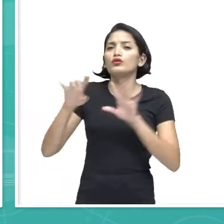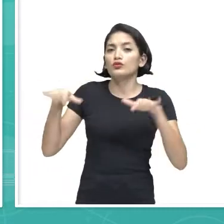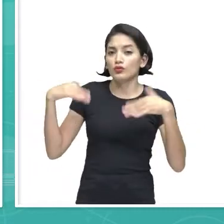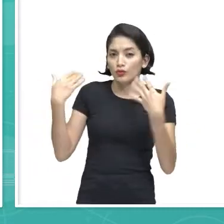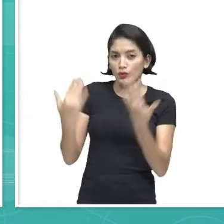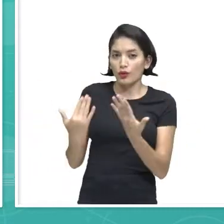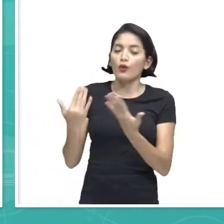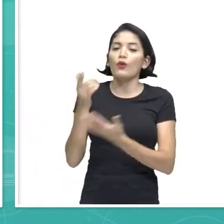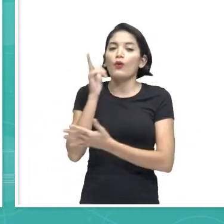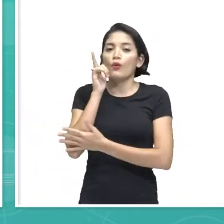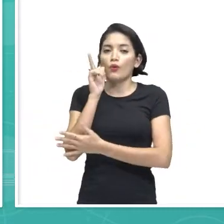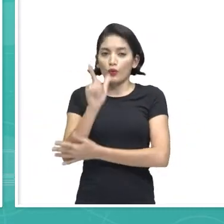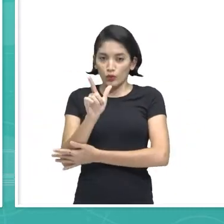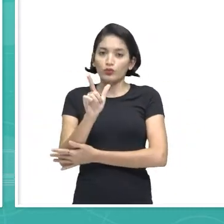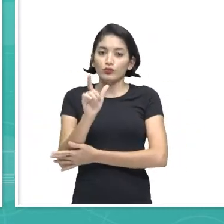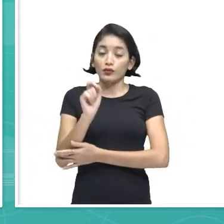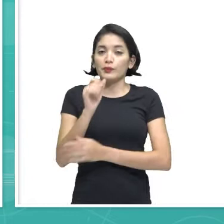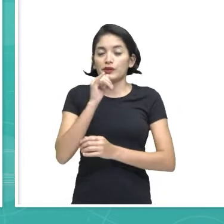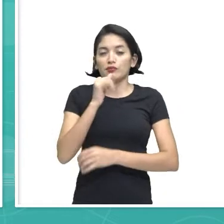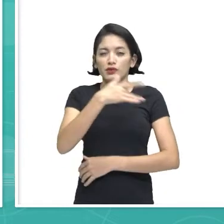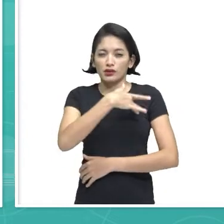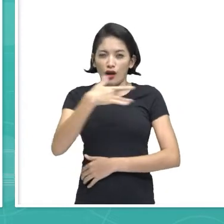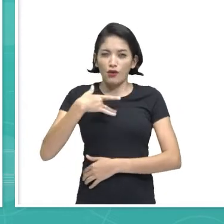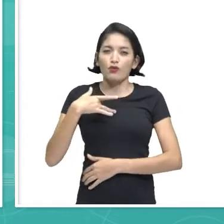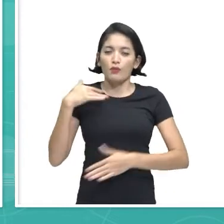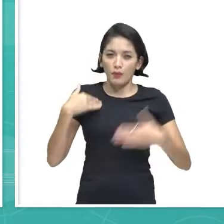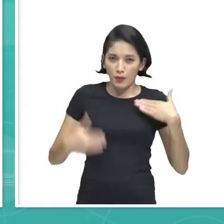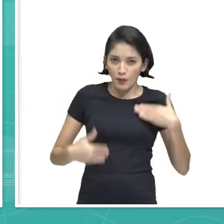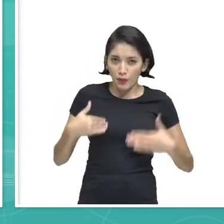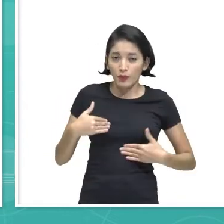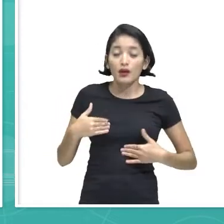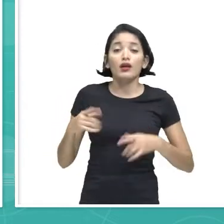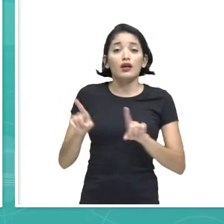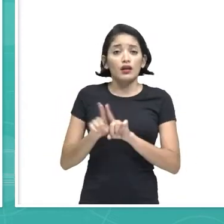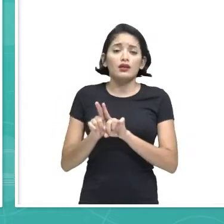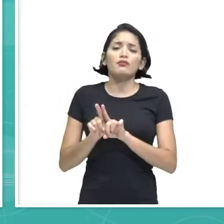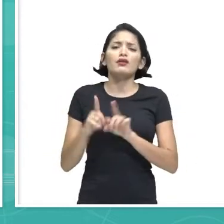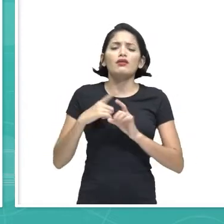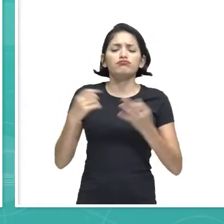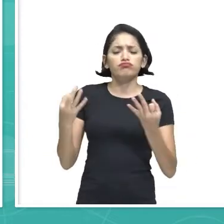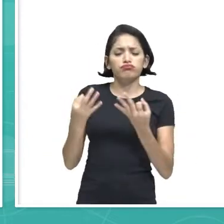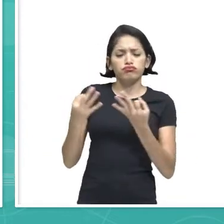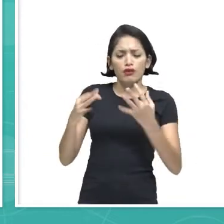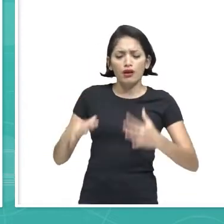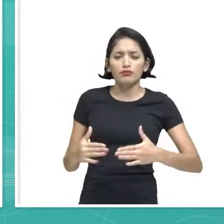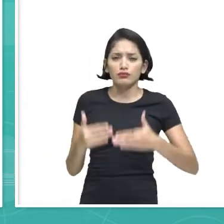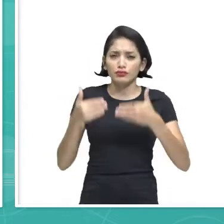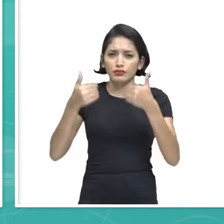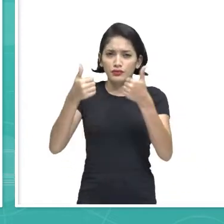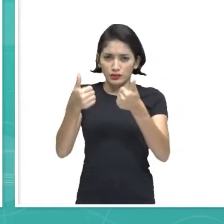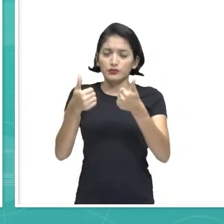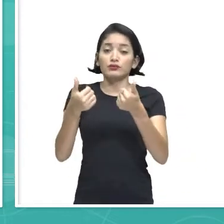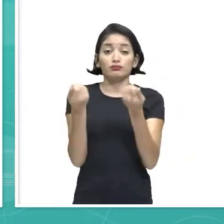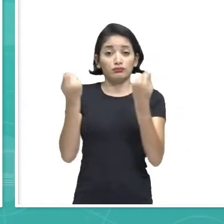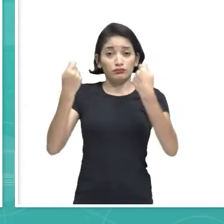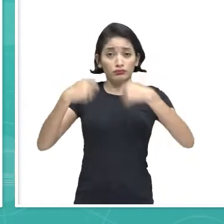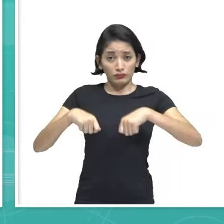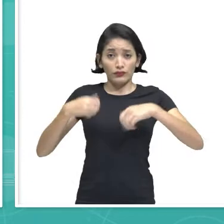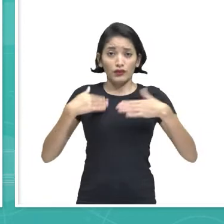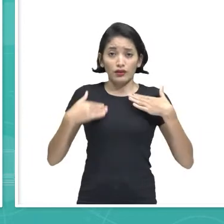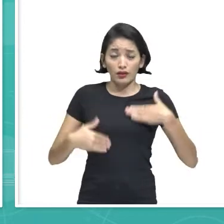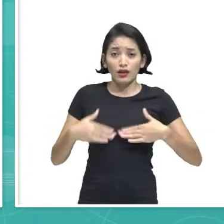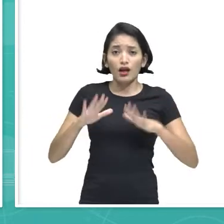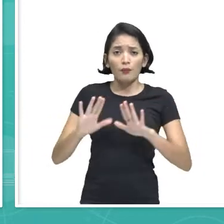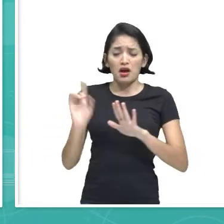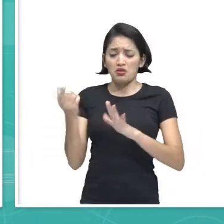de garantir a saúde do corpo e manter o aperfeiçoamento das capacidades físicas, mas sem